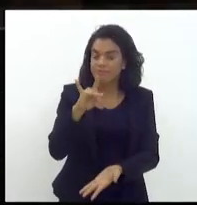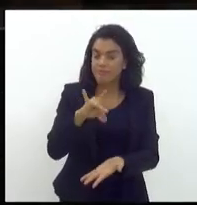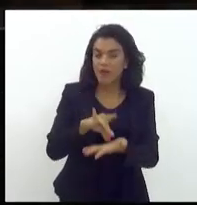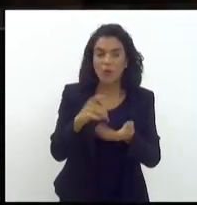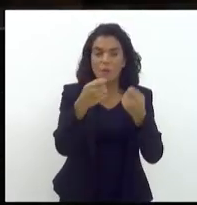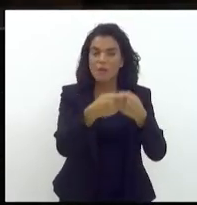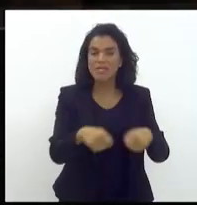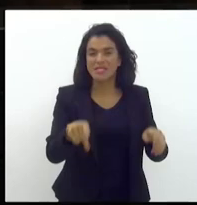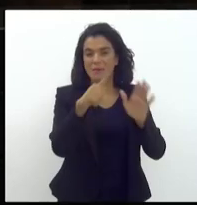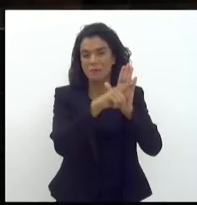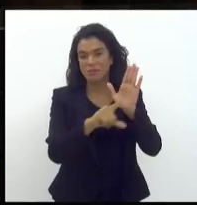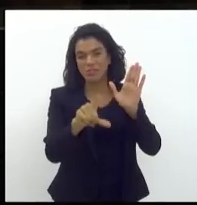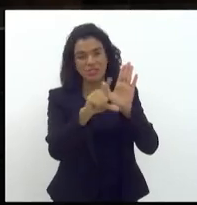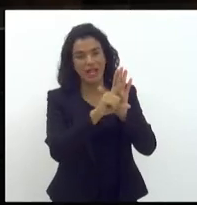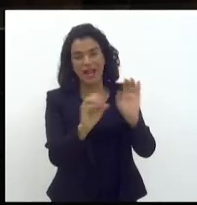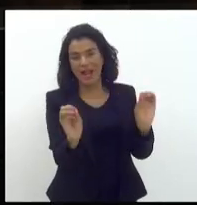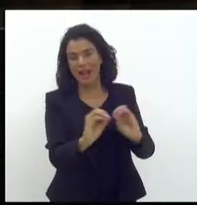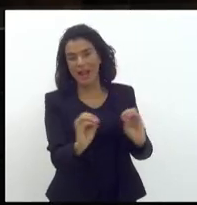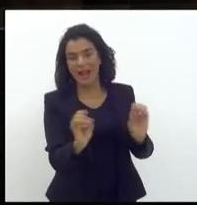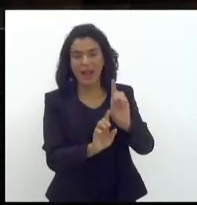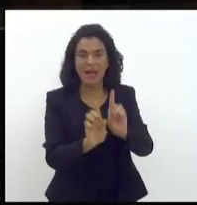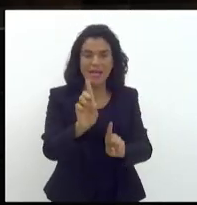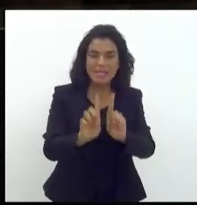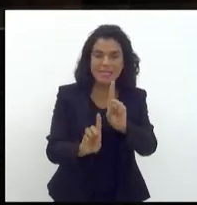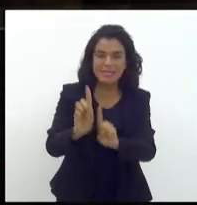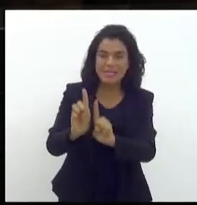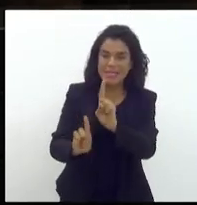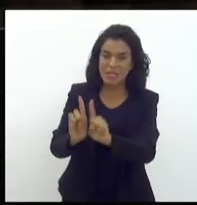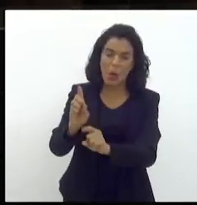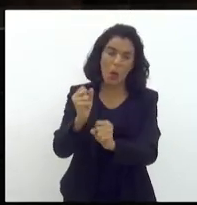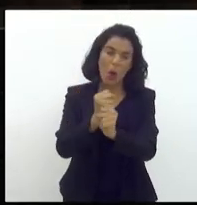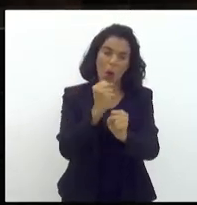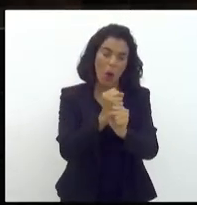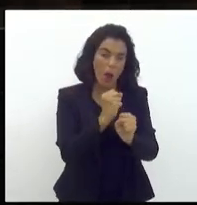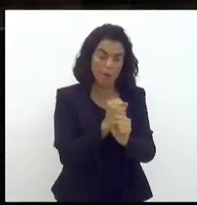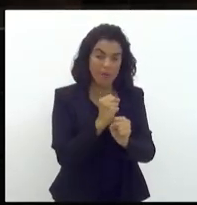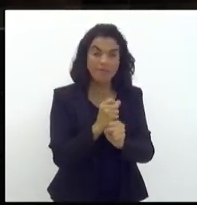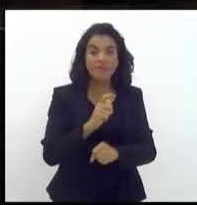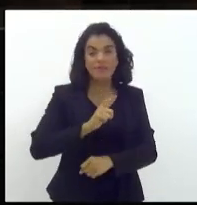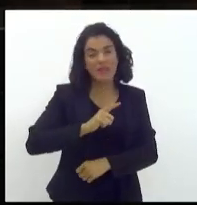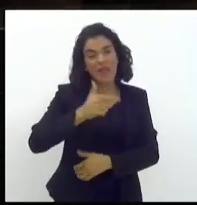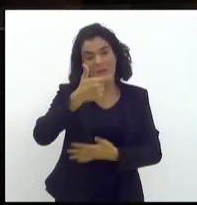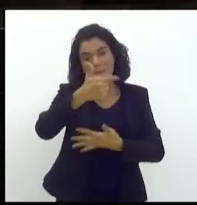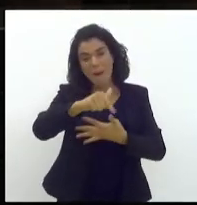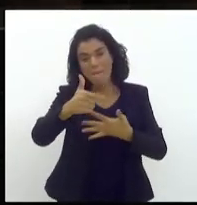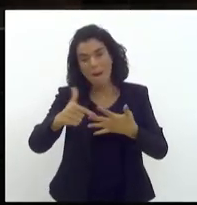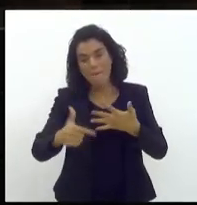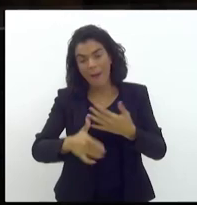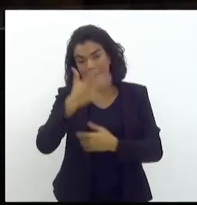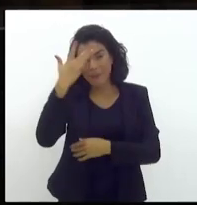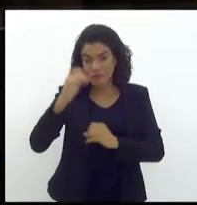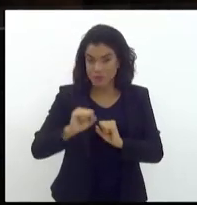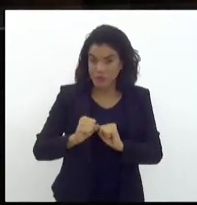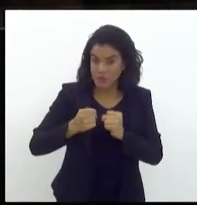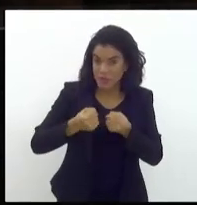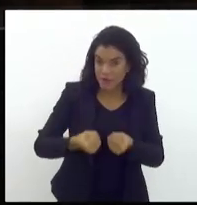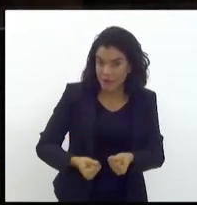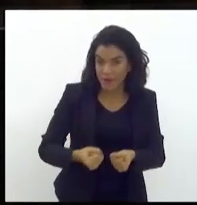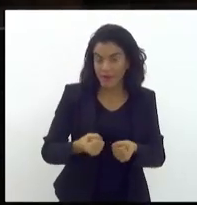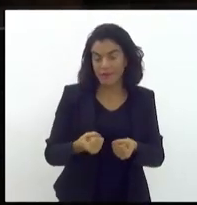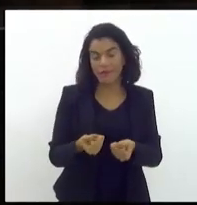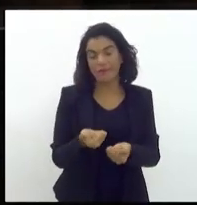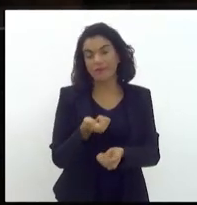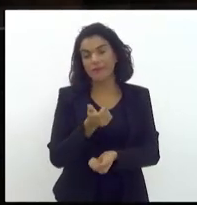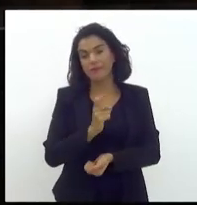não precisa nem projeto entrar em licitação e obra e tem muitos defensores aqui a